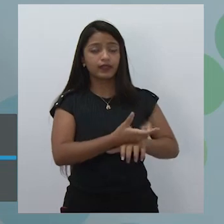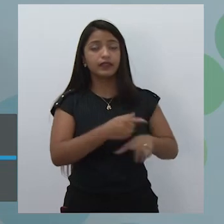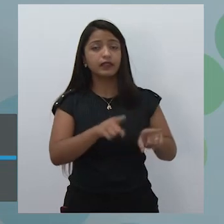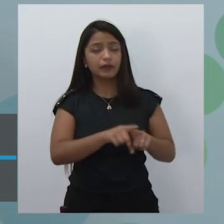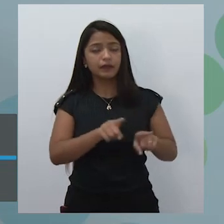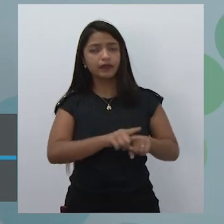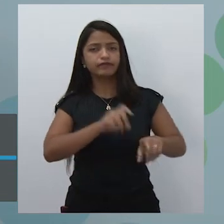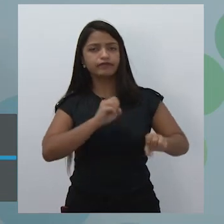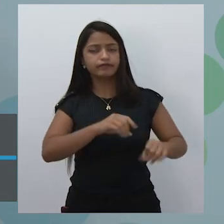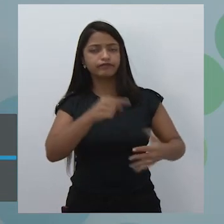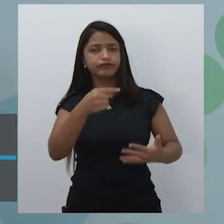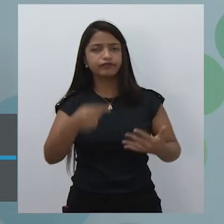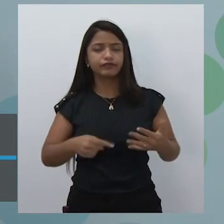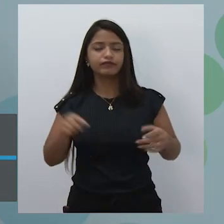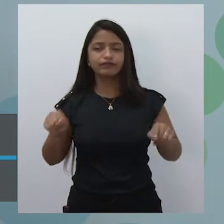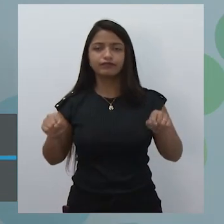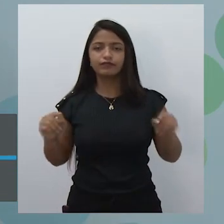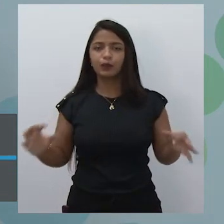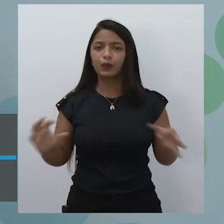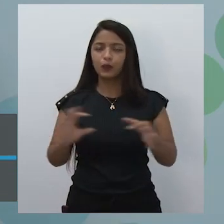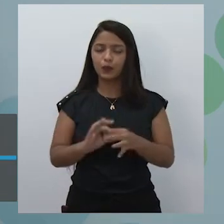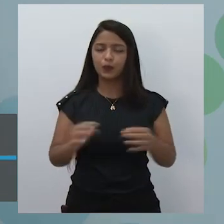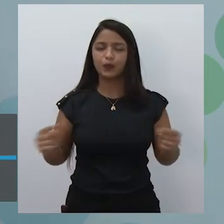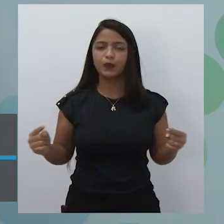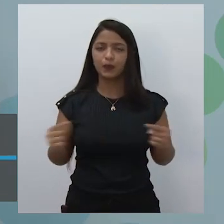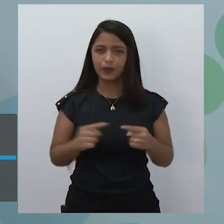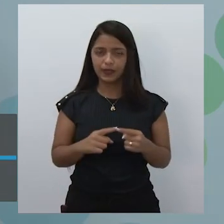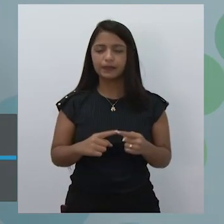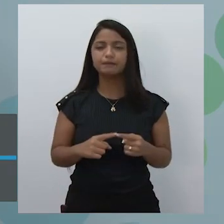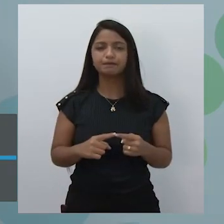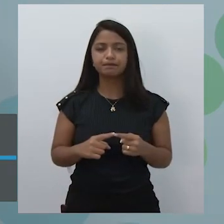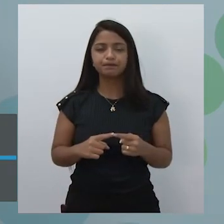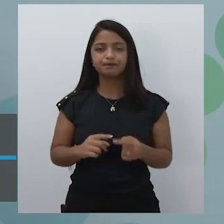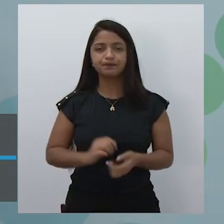situação que propõe uma criação